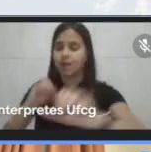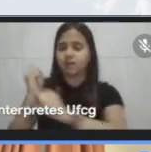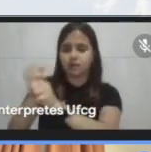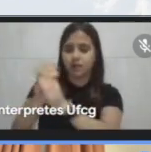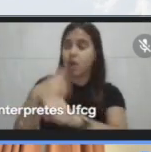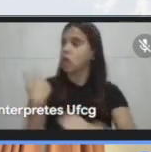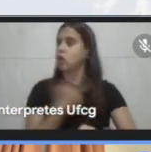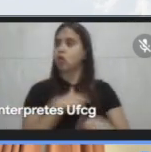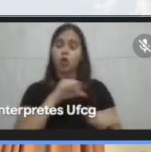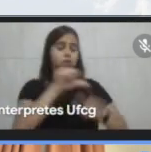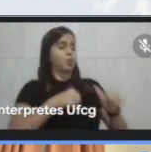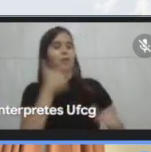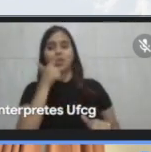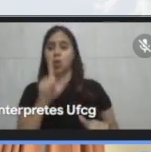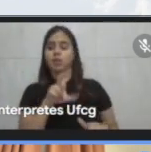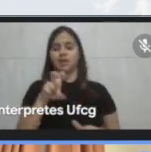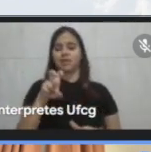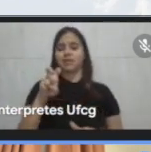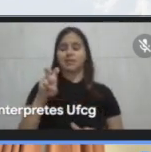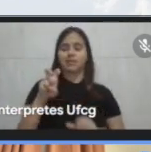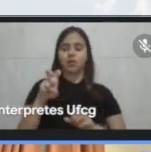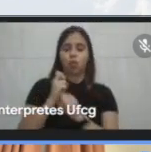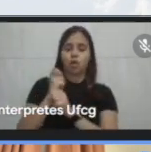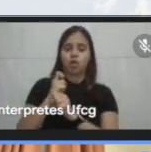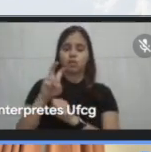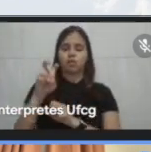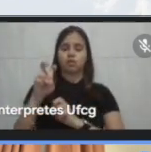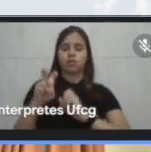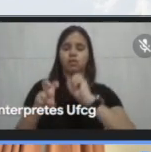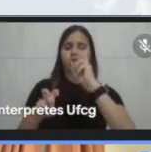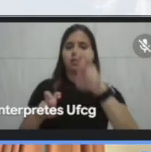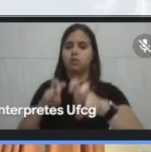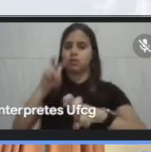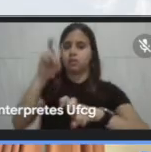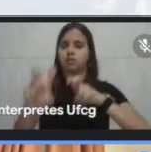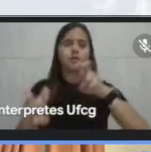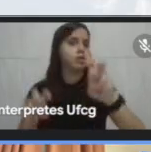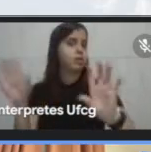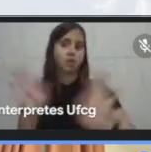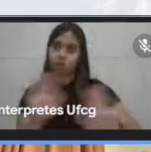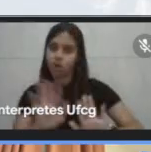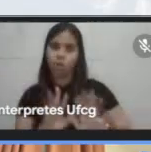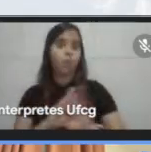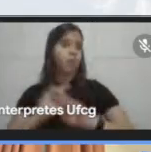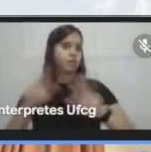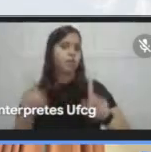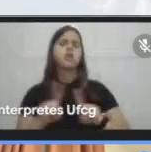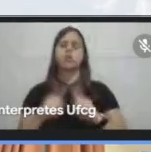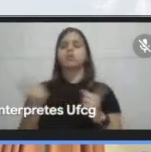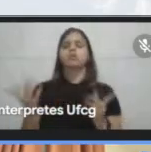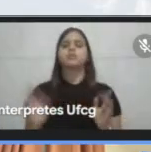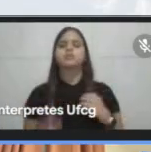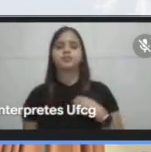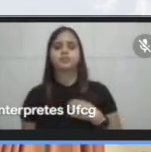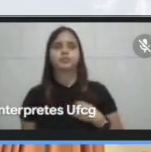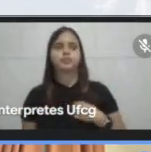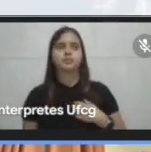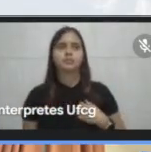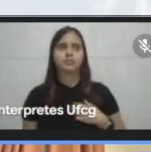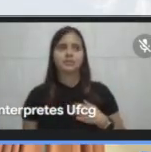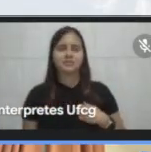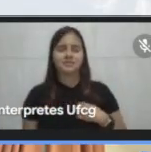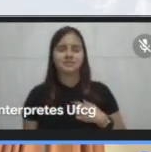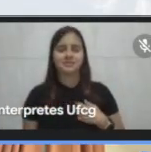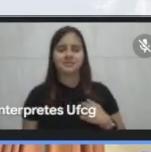5 anos. Ele não é um tipo de autômato celular que permite essa flexibilidade, mas existem outras opções. Por exemplo,